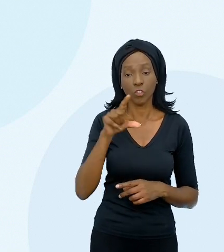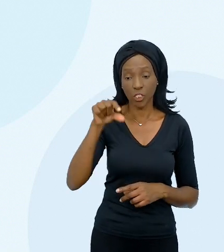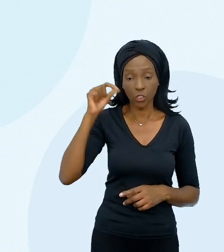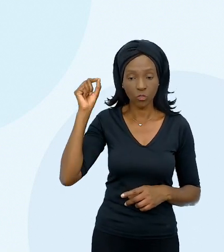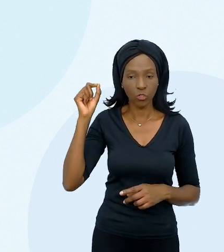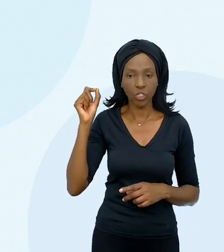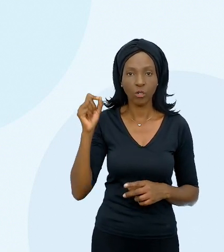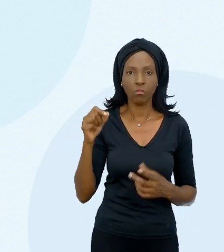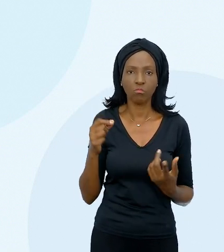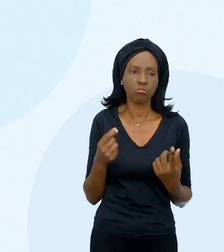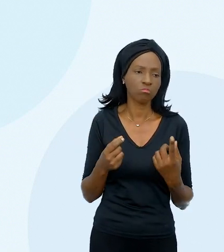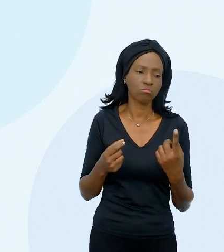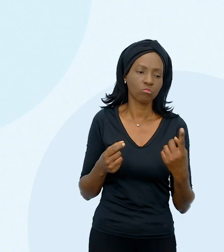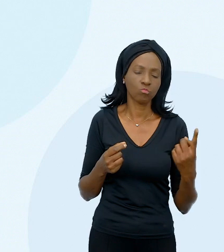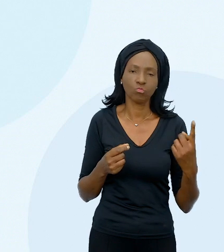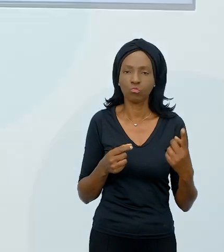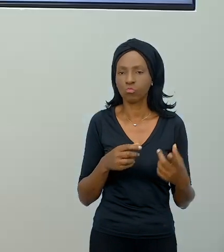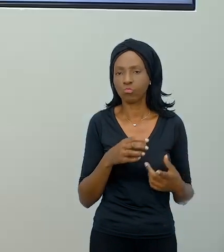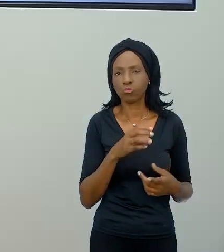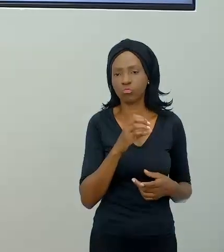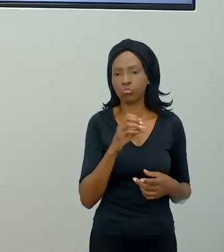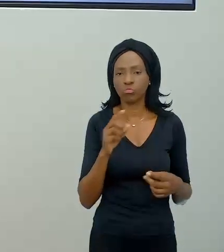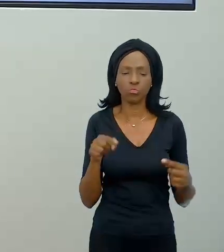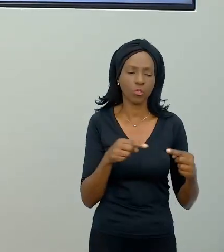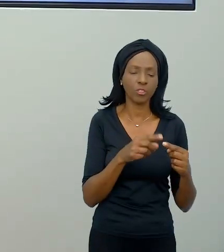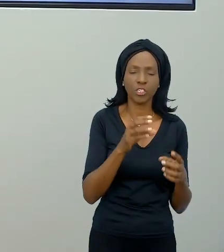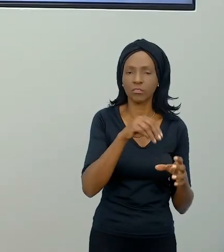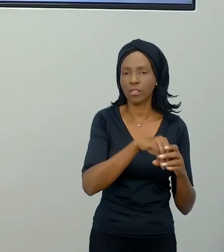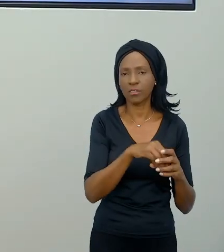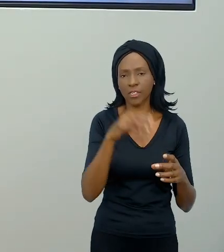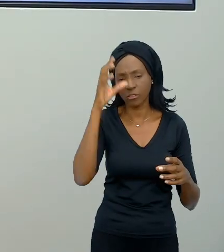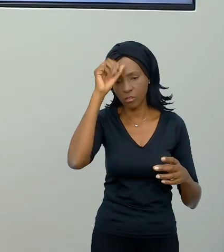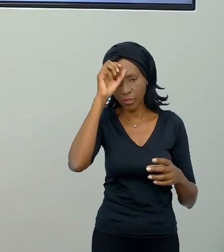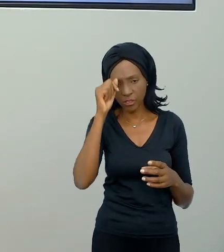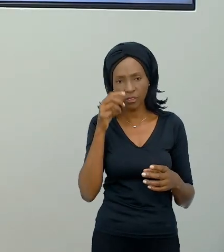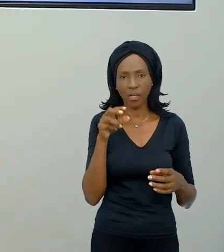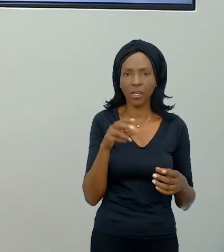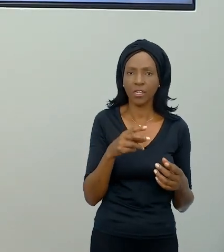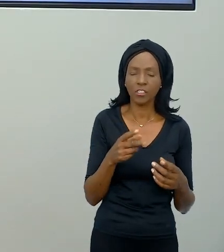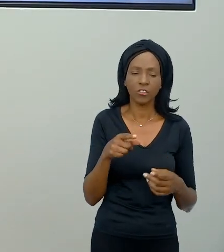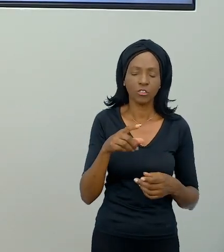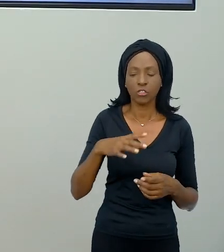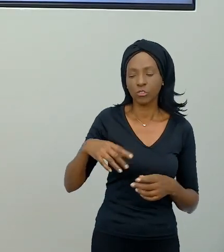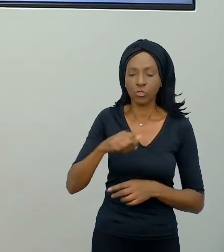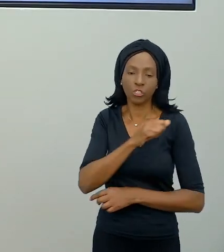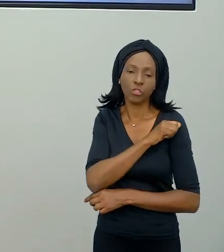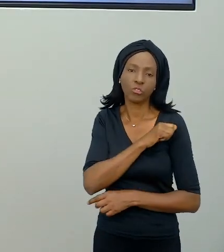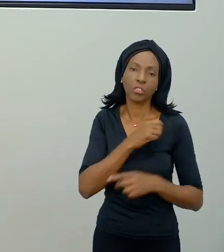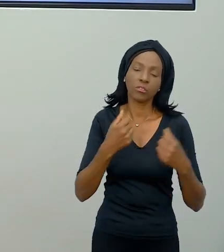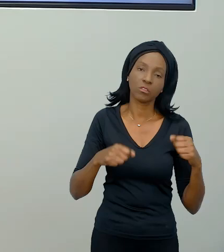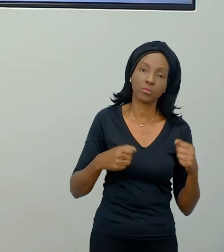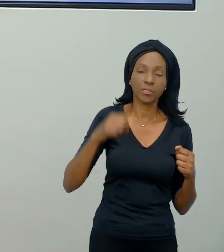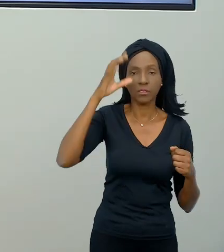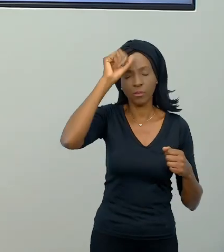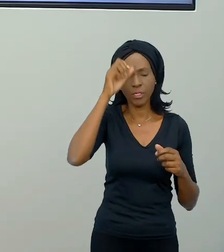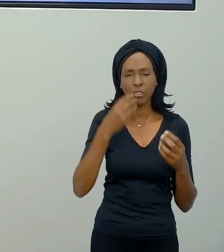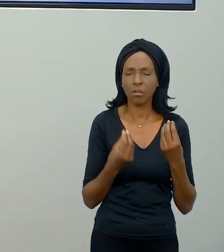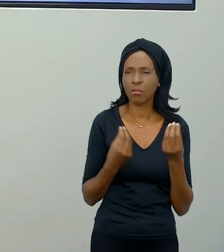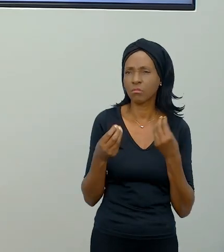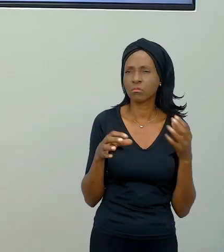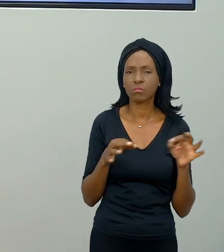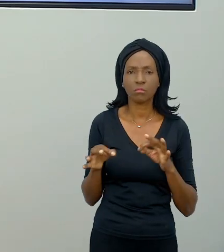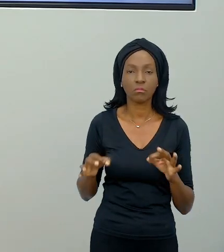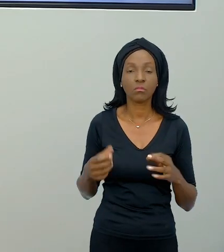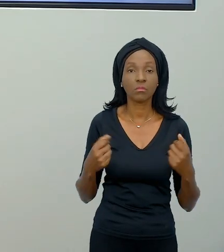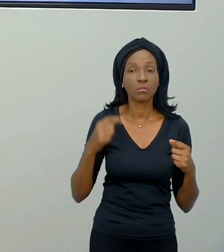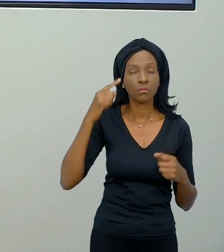selecionou lá um determinado objeto, lá dentro da situação de aprendizagem, dentro daquilo que os estudantes vão aprender, como que eu elaboro? Eu preciso